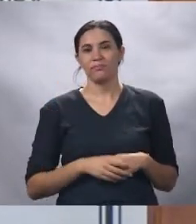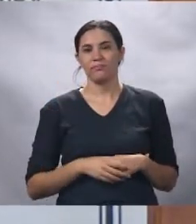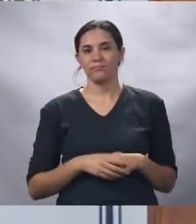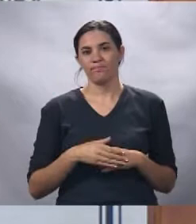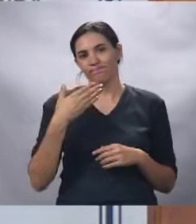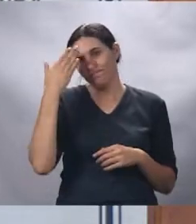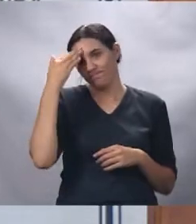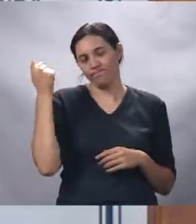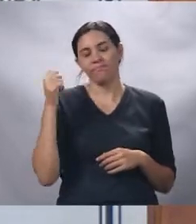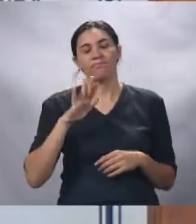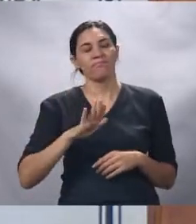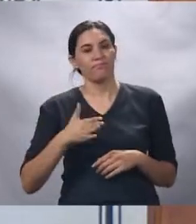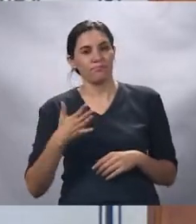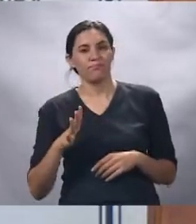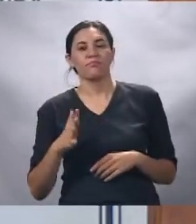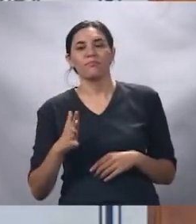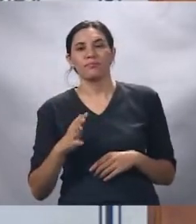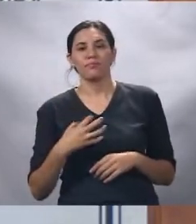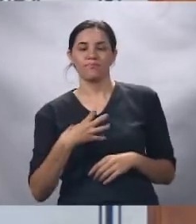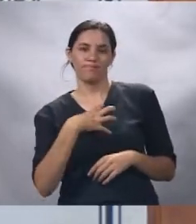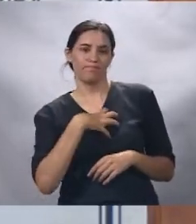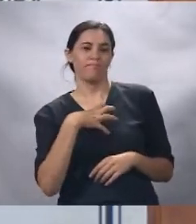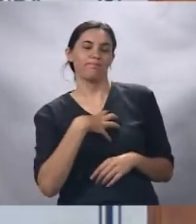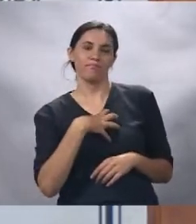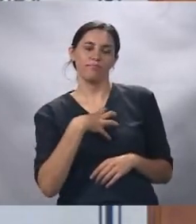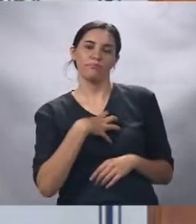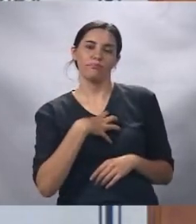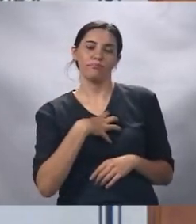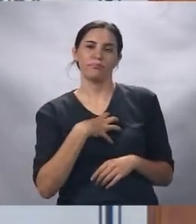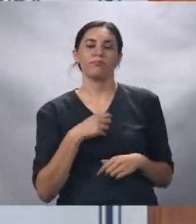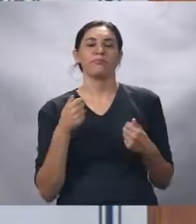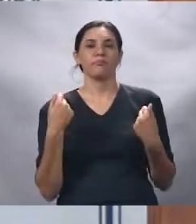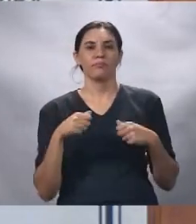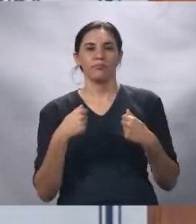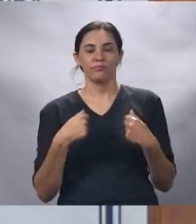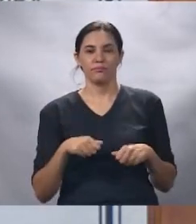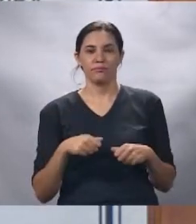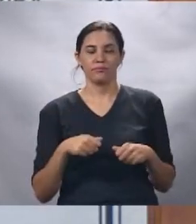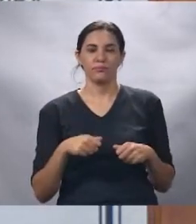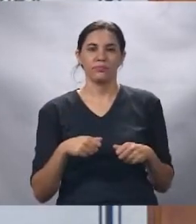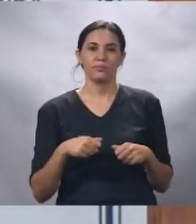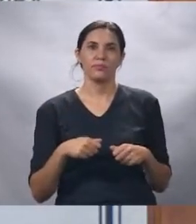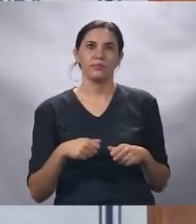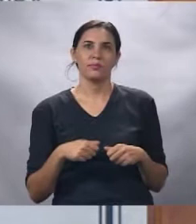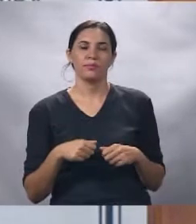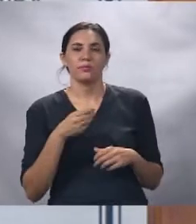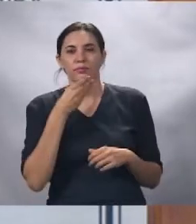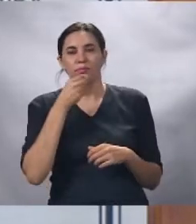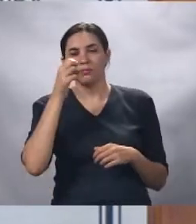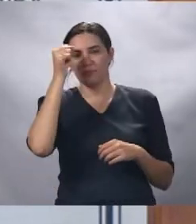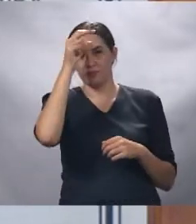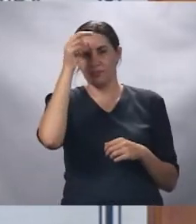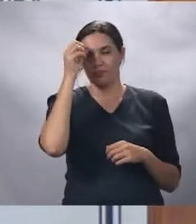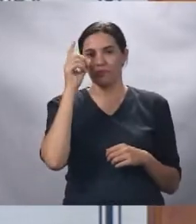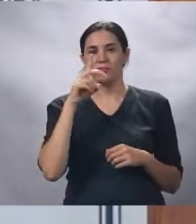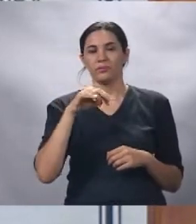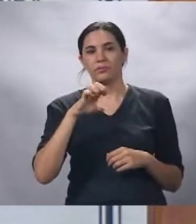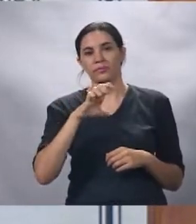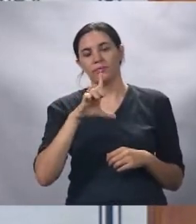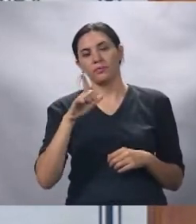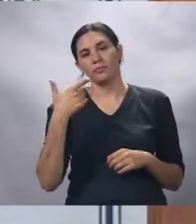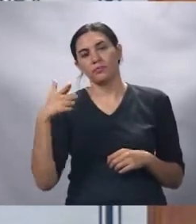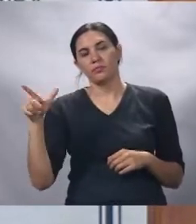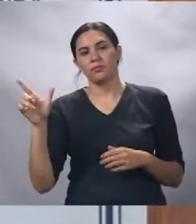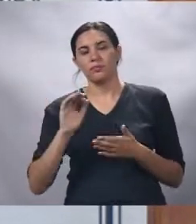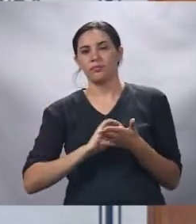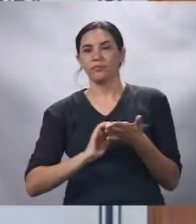ficam em segundo plano. Se não ficam, elas se sentem assim. Então, tem que colocar no prefeito Daniel, né, e demais